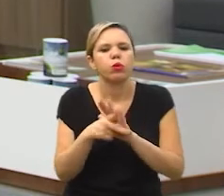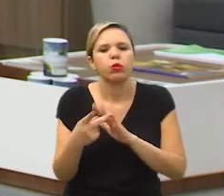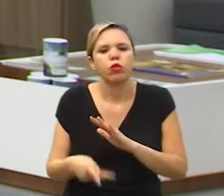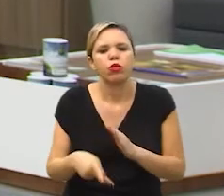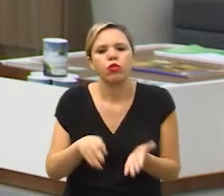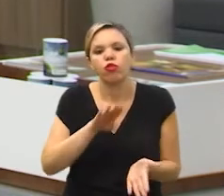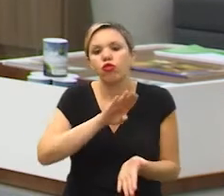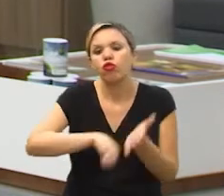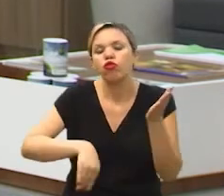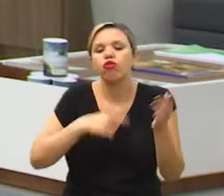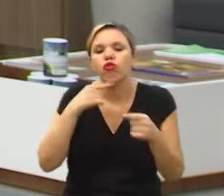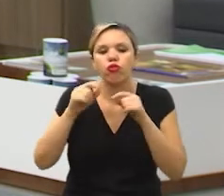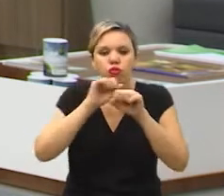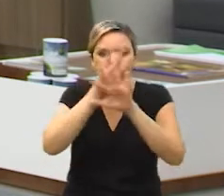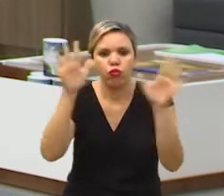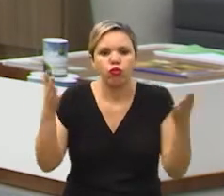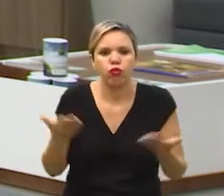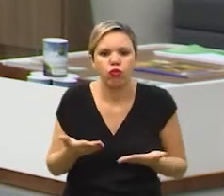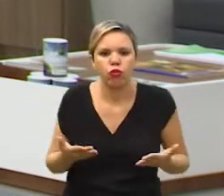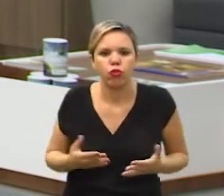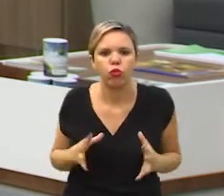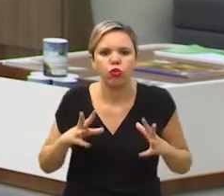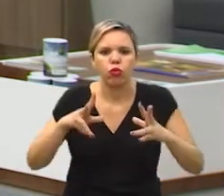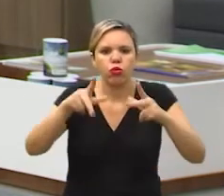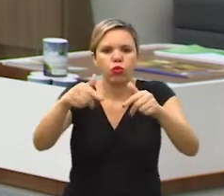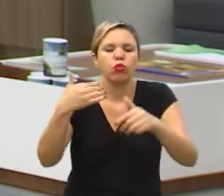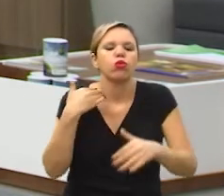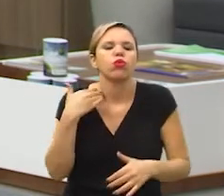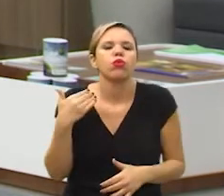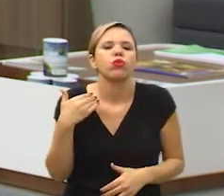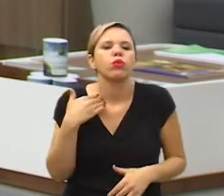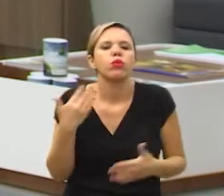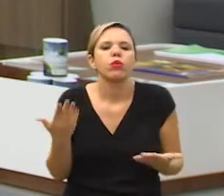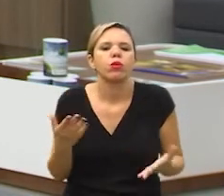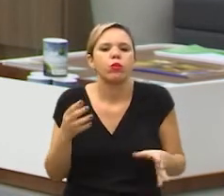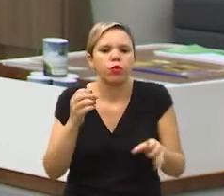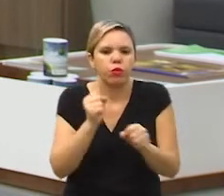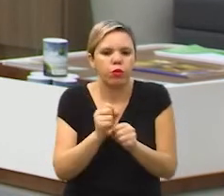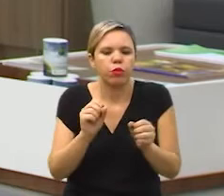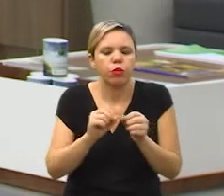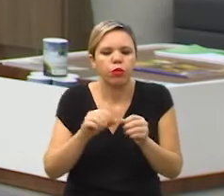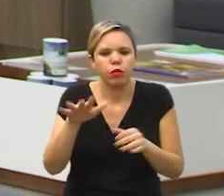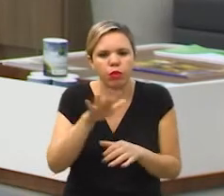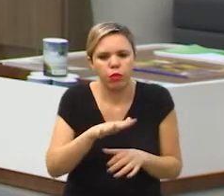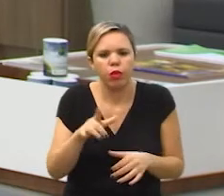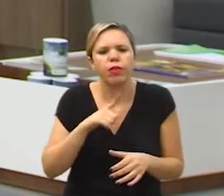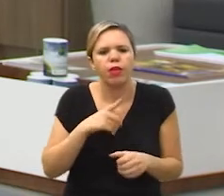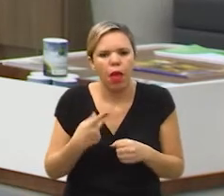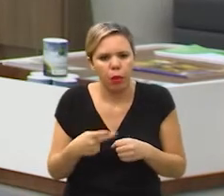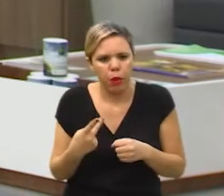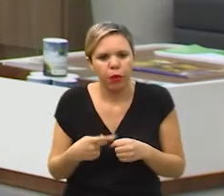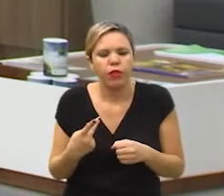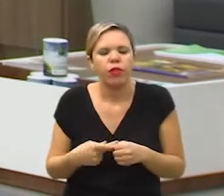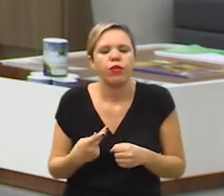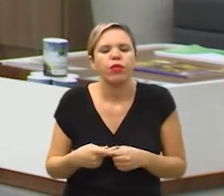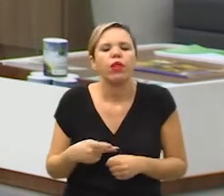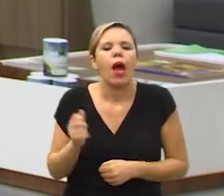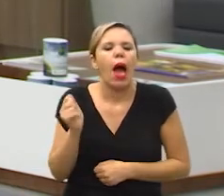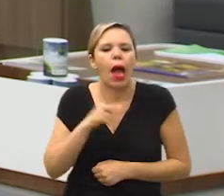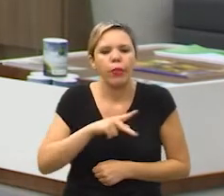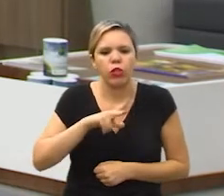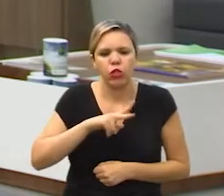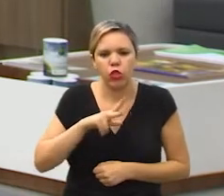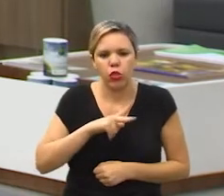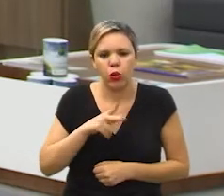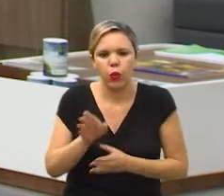tirar todas essas dúvidas? Não, sim, hoje praticamente todas as instituições financeiras, elas têm o produto de previdência privada. O